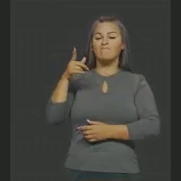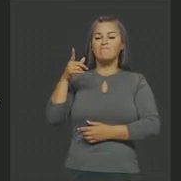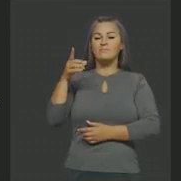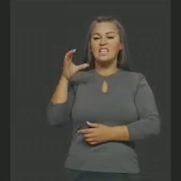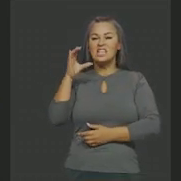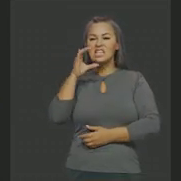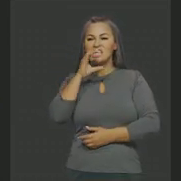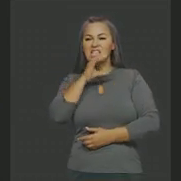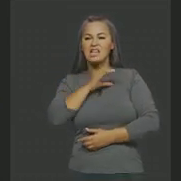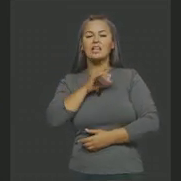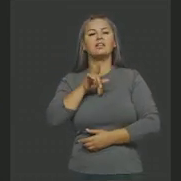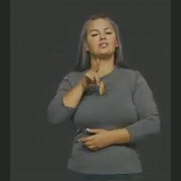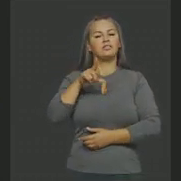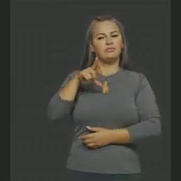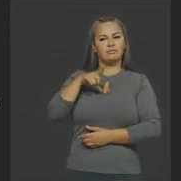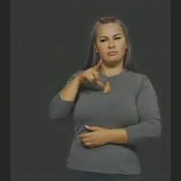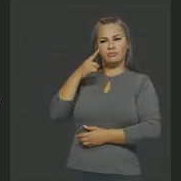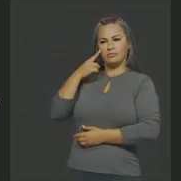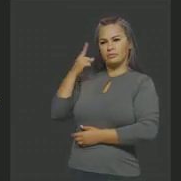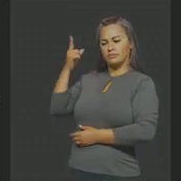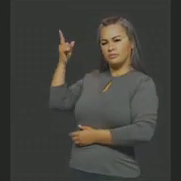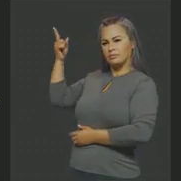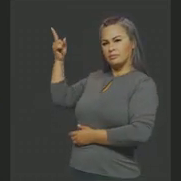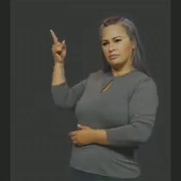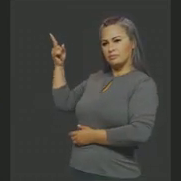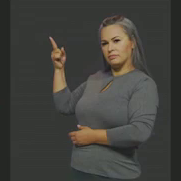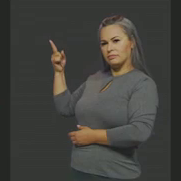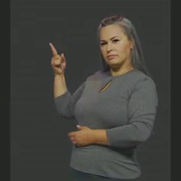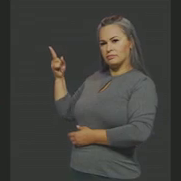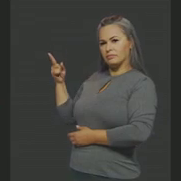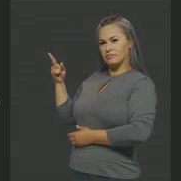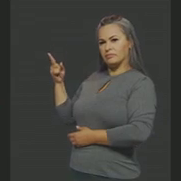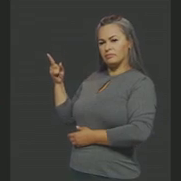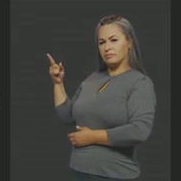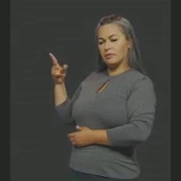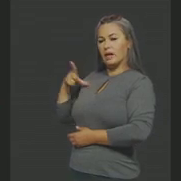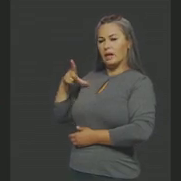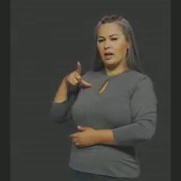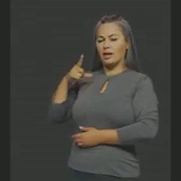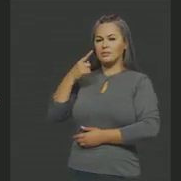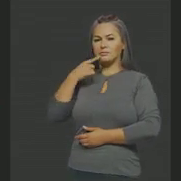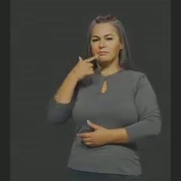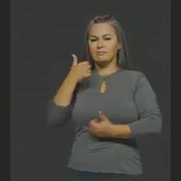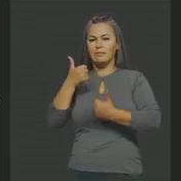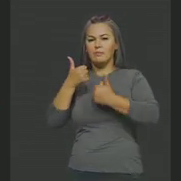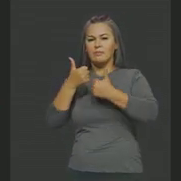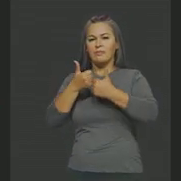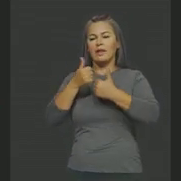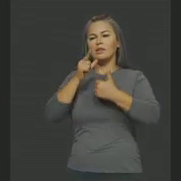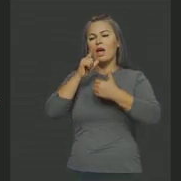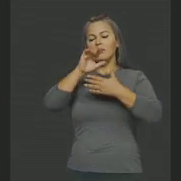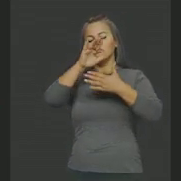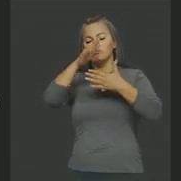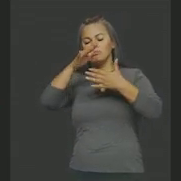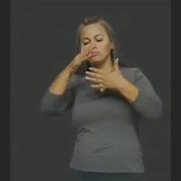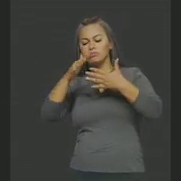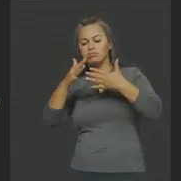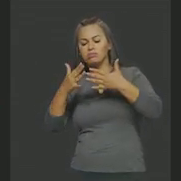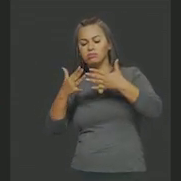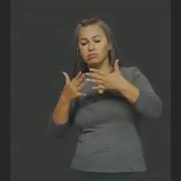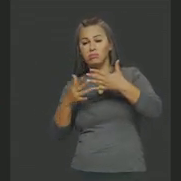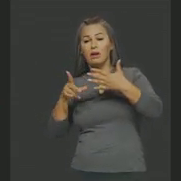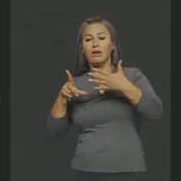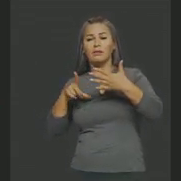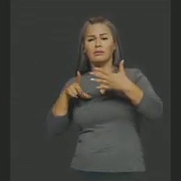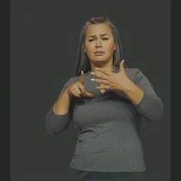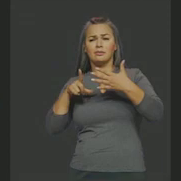região aqui. Nós temos tropical atlântico, que não é à toa, né? Porque que faz divisa com o Oceano Atlântico. Nós temos o tropical equatorial, que é aqui